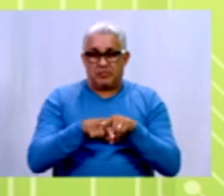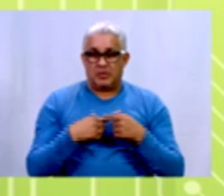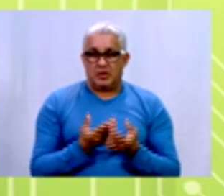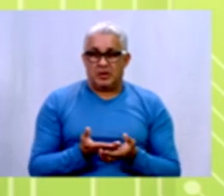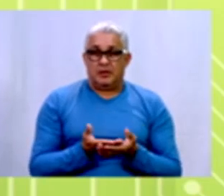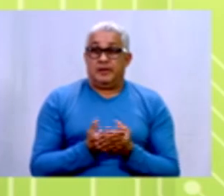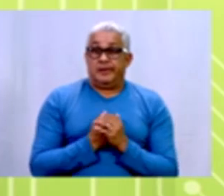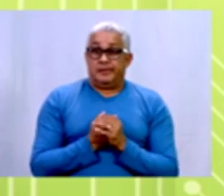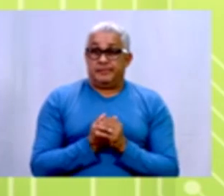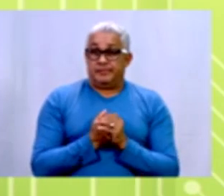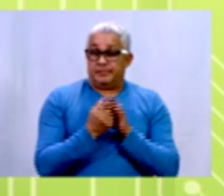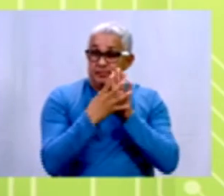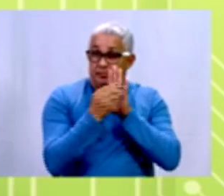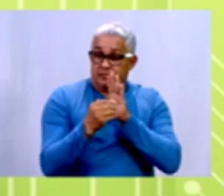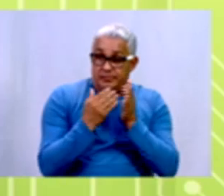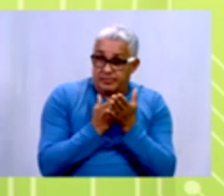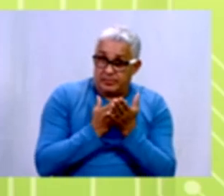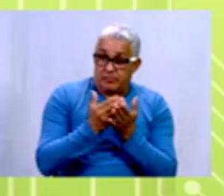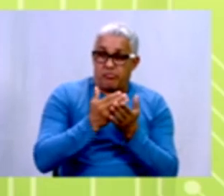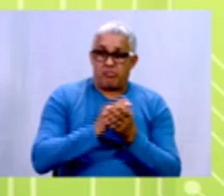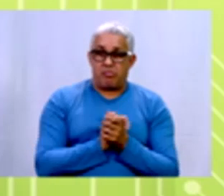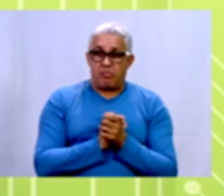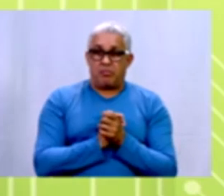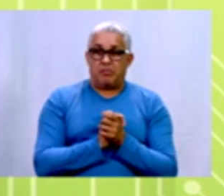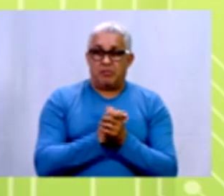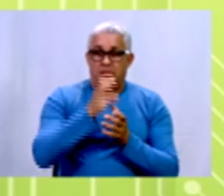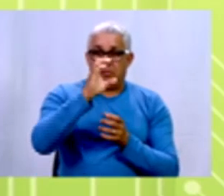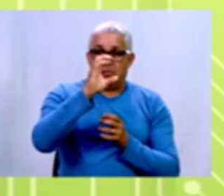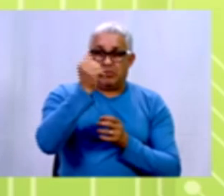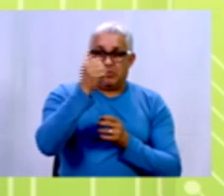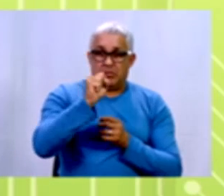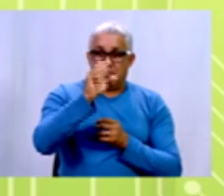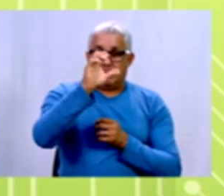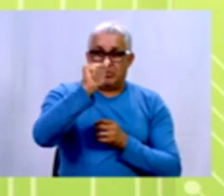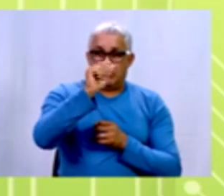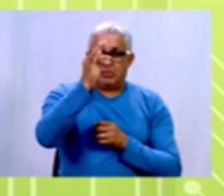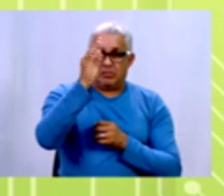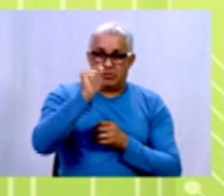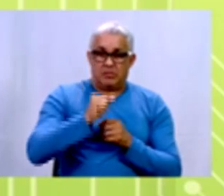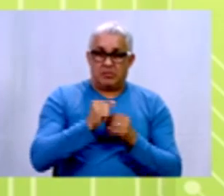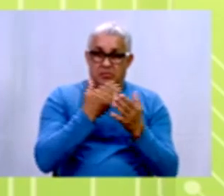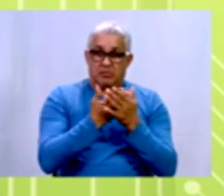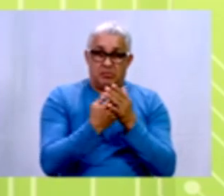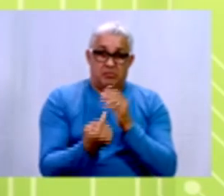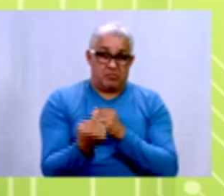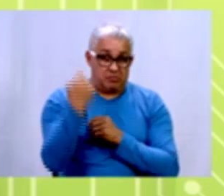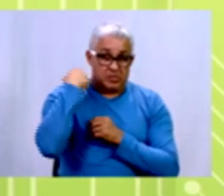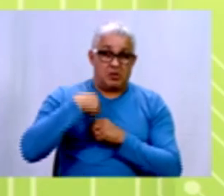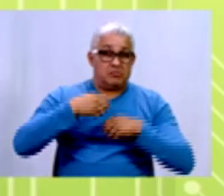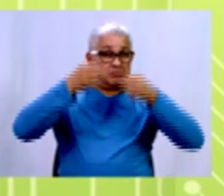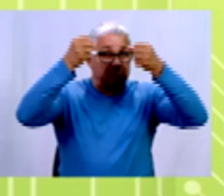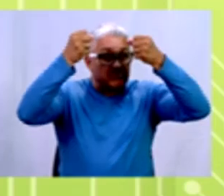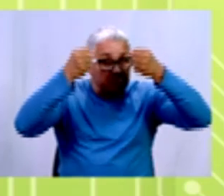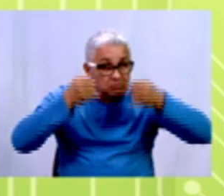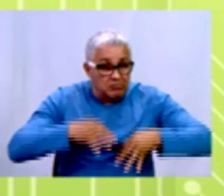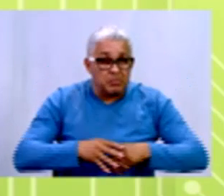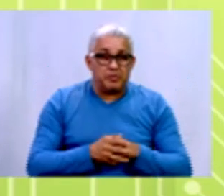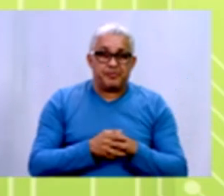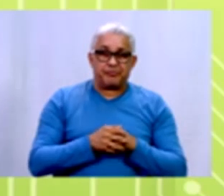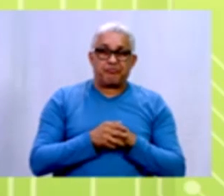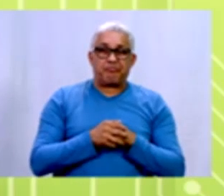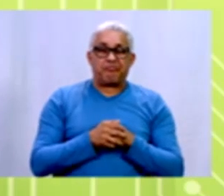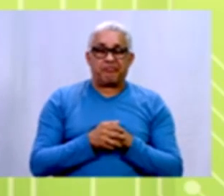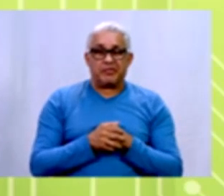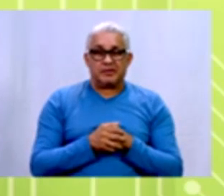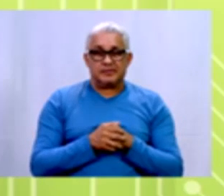aí foi o modelo inicial do modelo em cascata, que eu comentei com os senhores na aula passada, que ele deixou de ser, nunca foi,